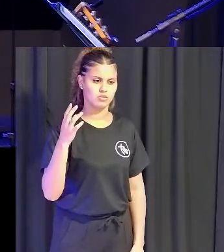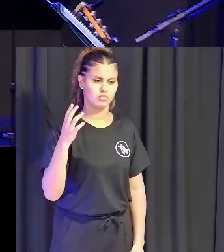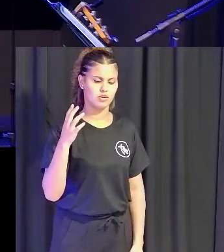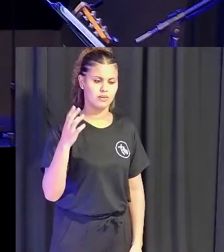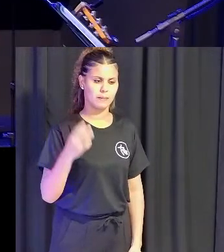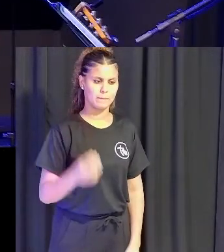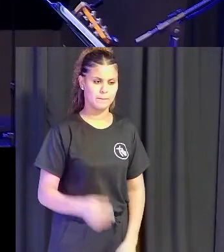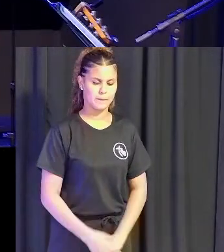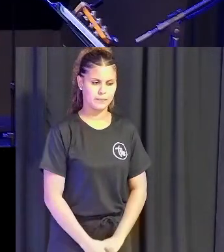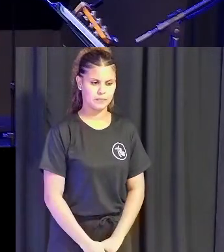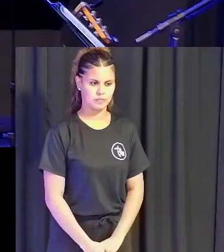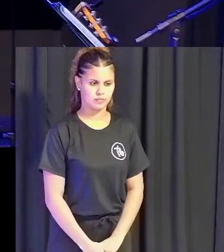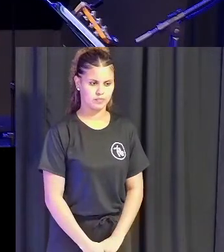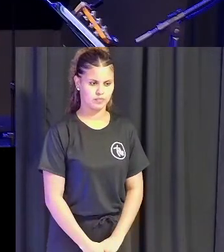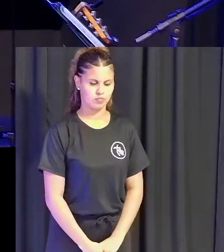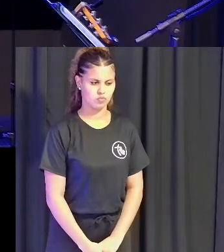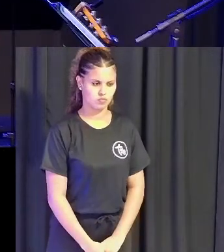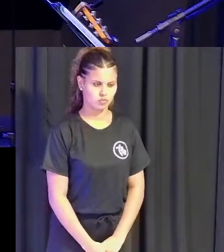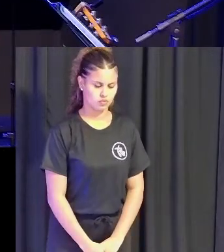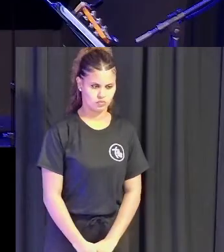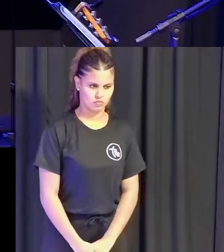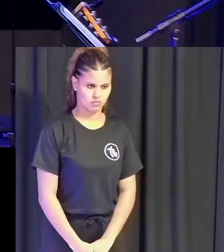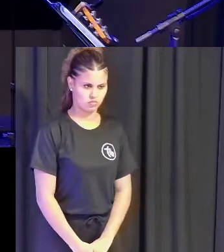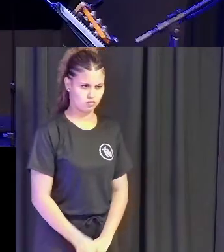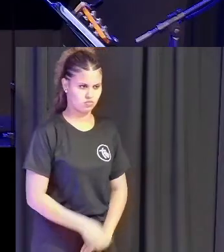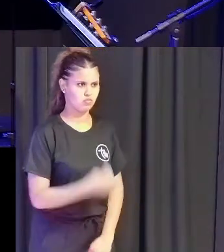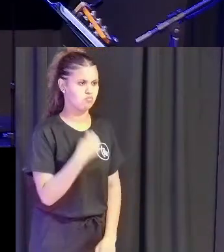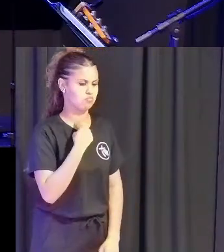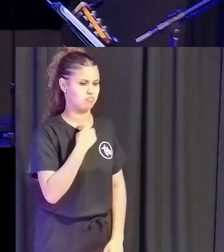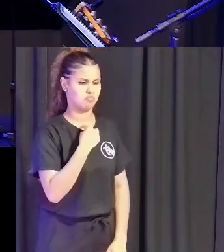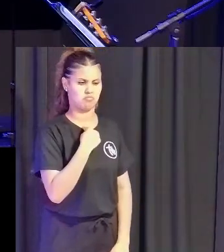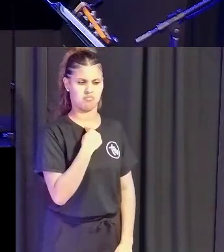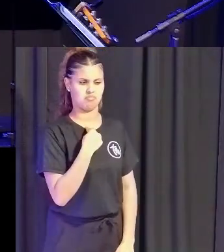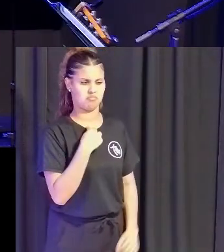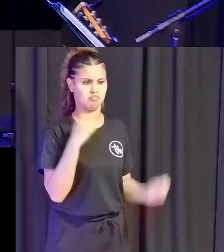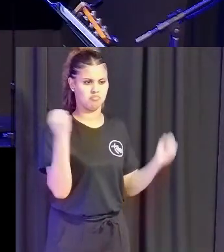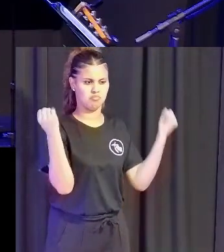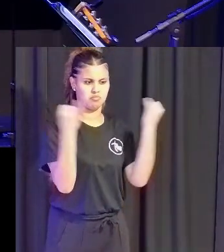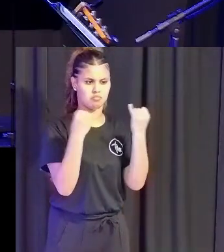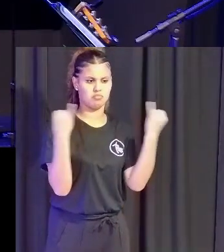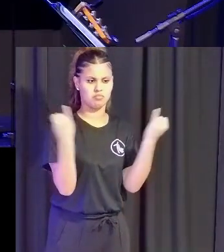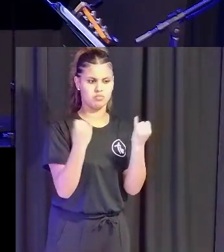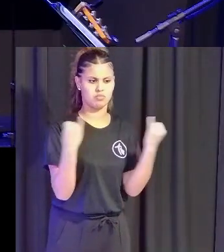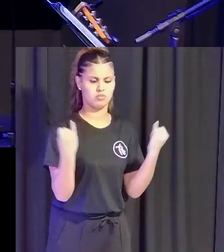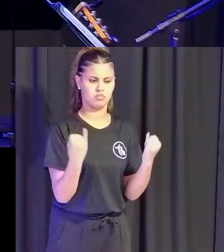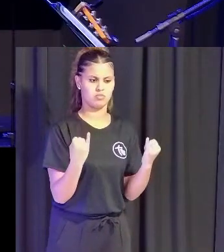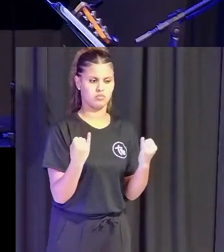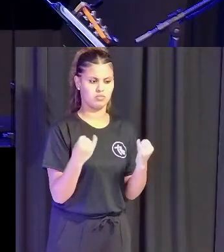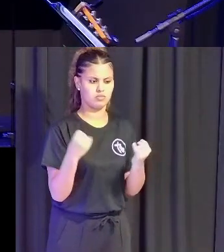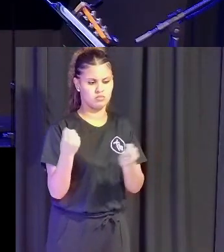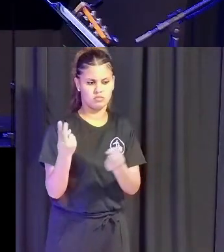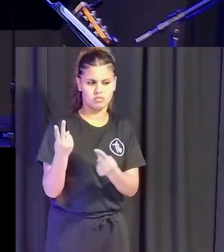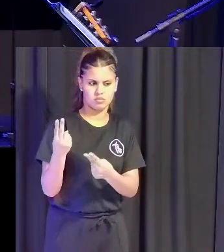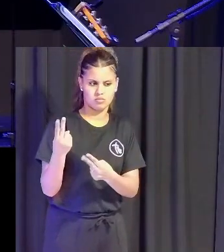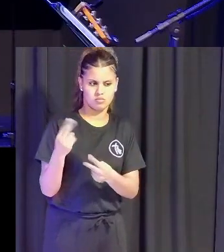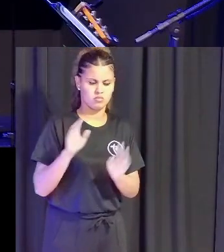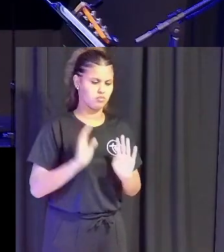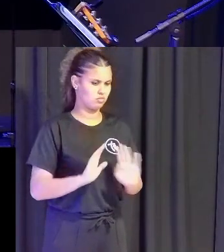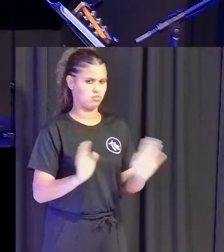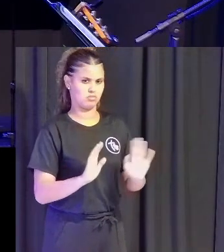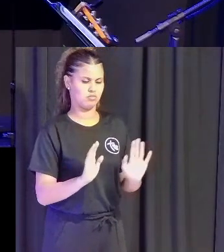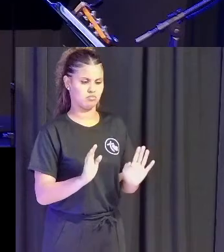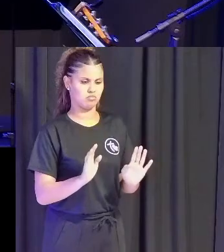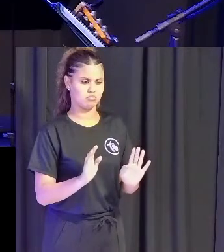cobiciaram. Não vos façais, pois, idólatras, como alguns deles, conforme está